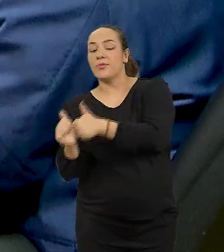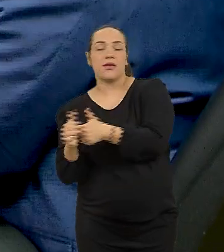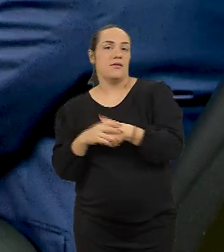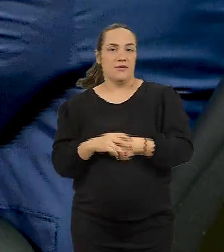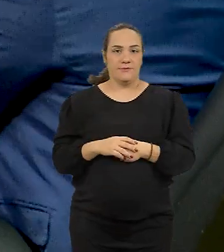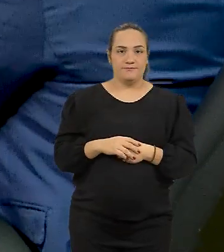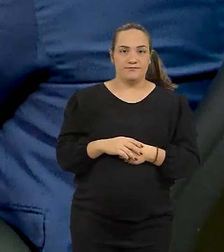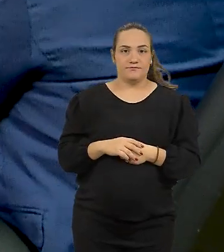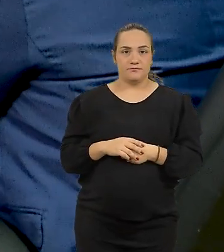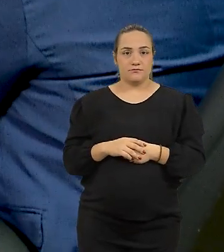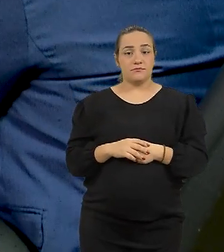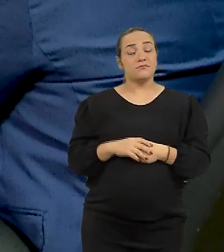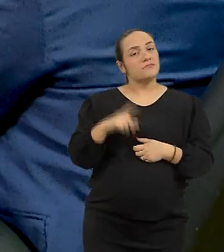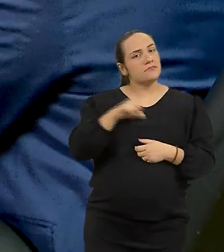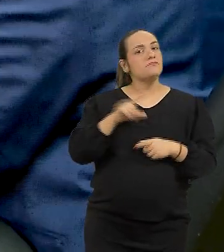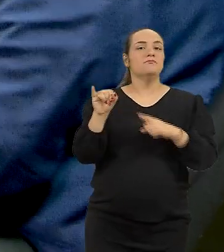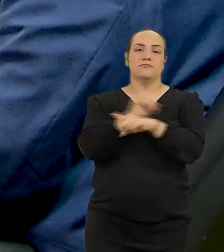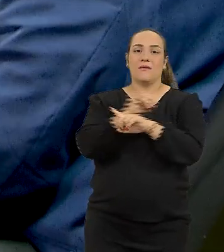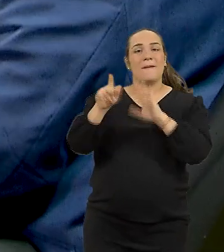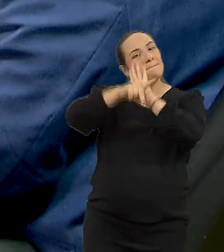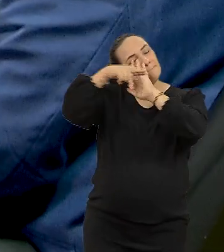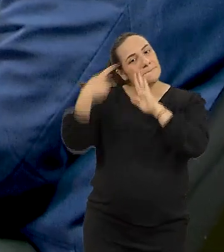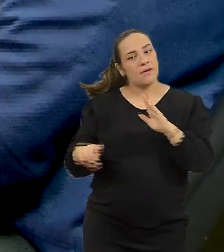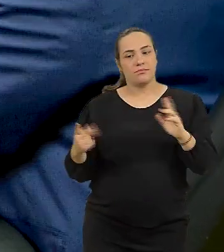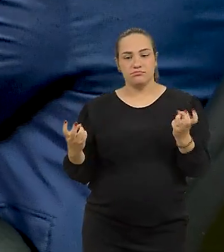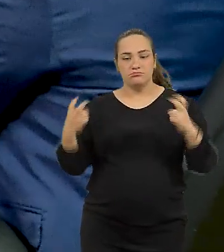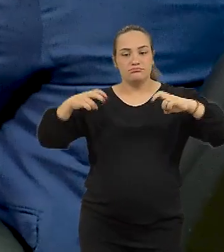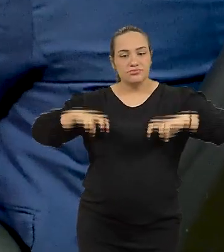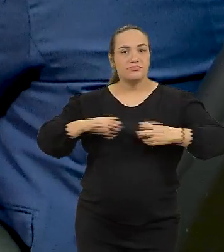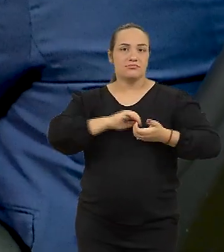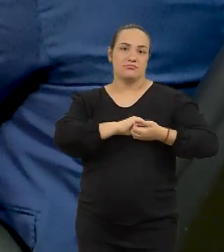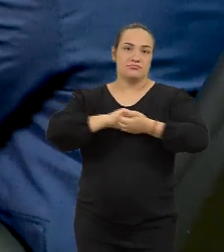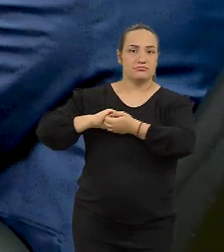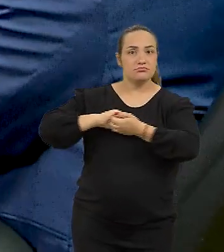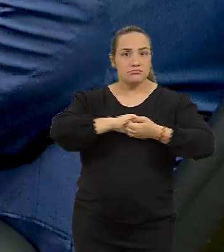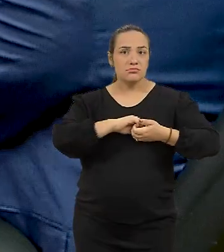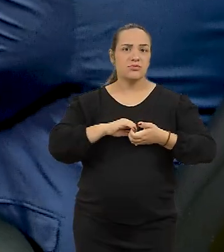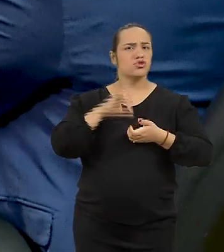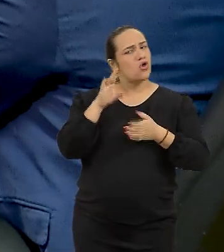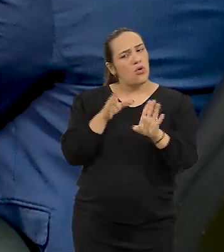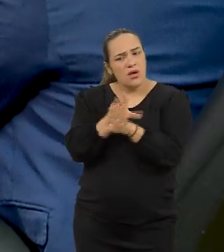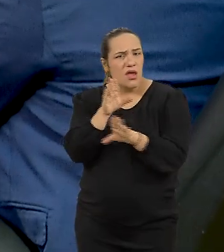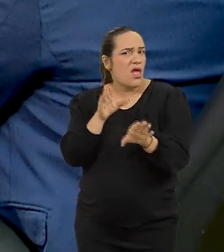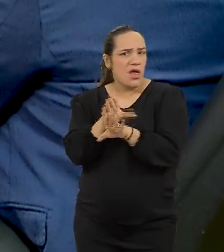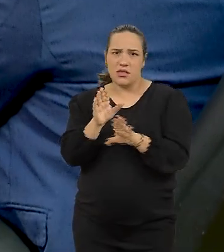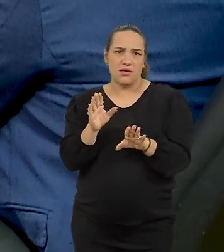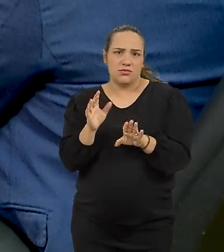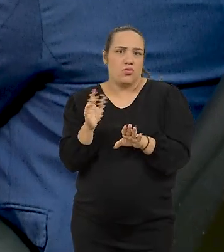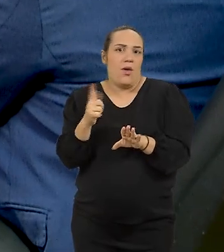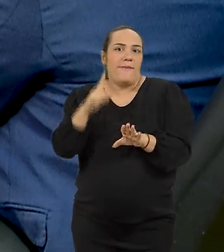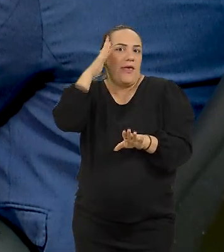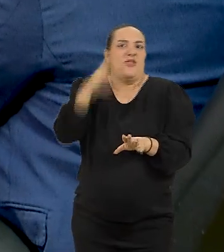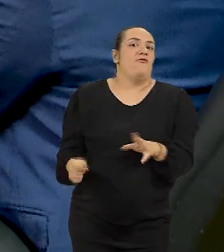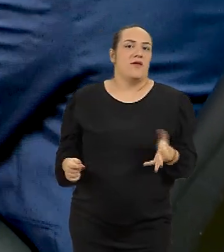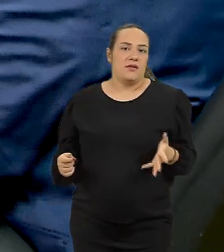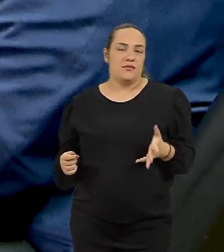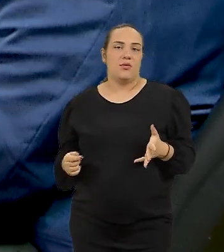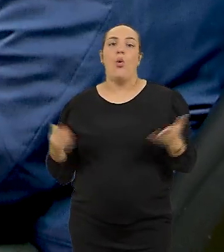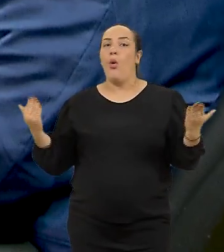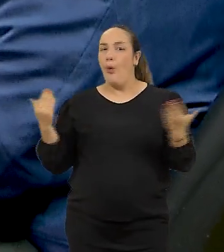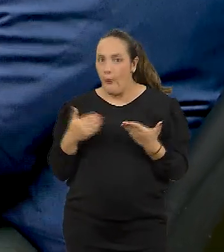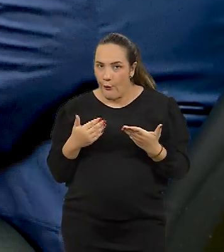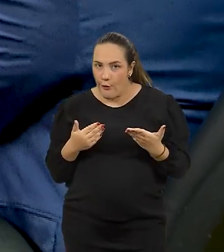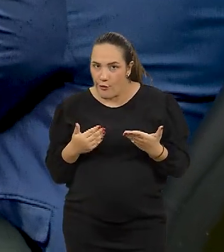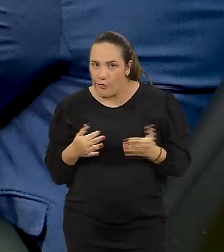conciliação são técnicas próprias e que o juiz tem que ter muito cuidado para interferir, mas ele está ali como orientador. Não é como